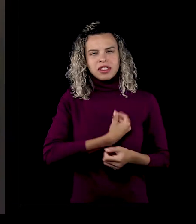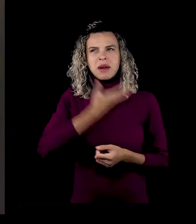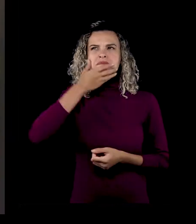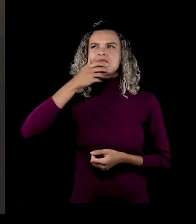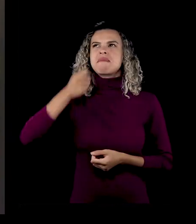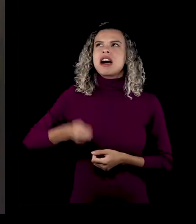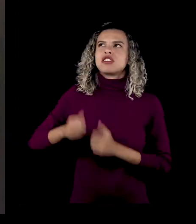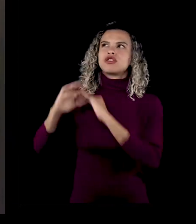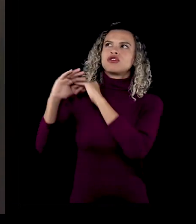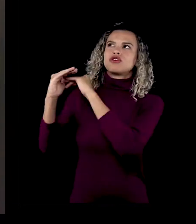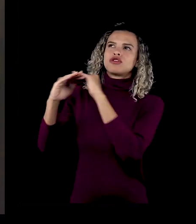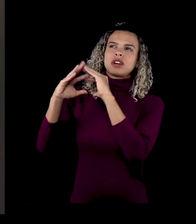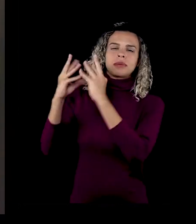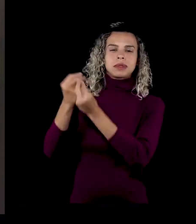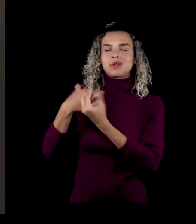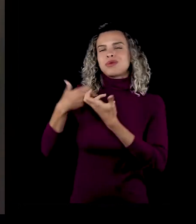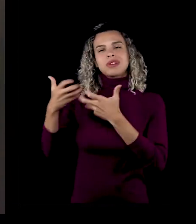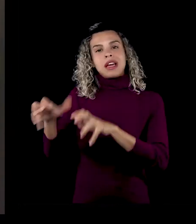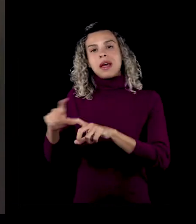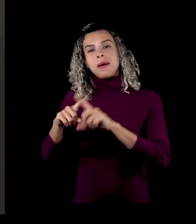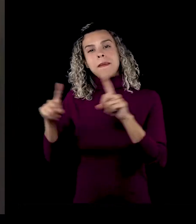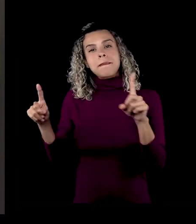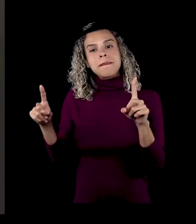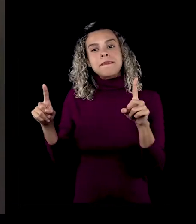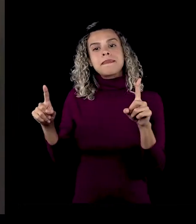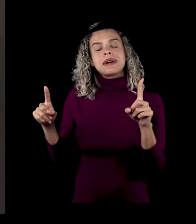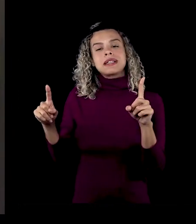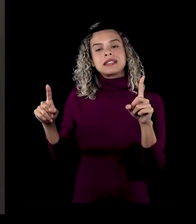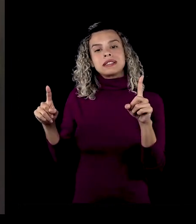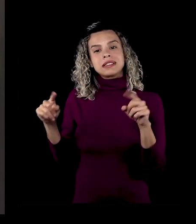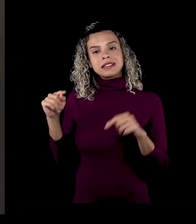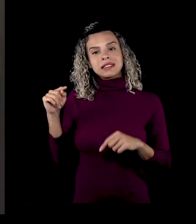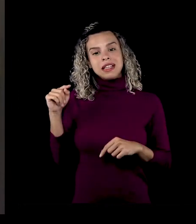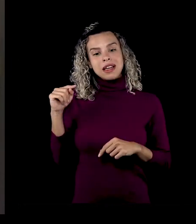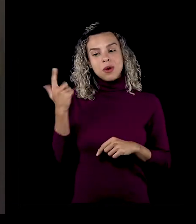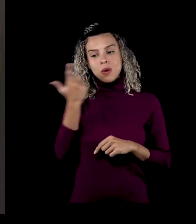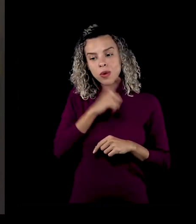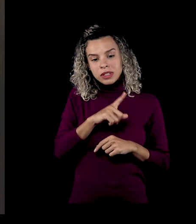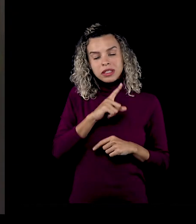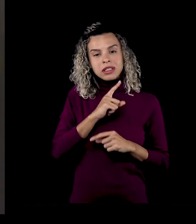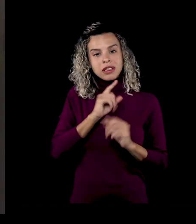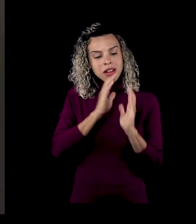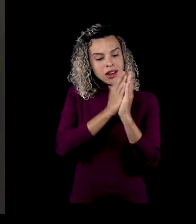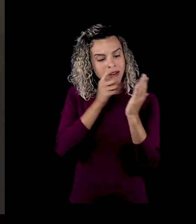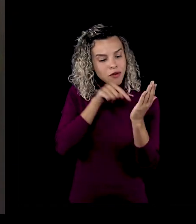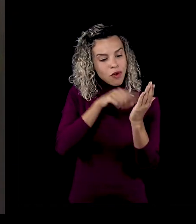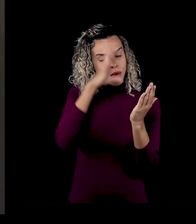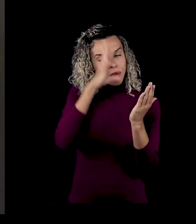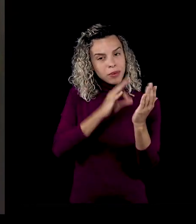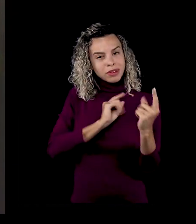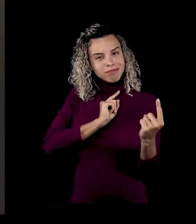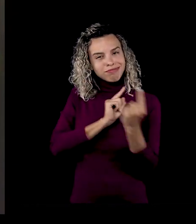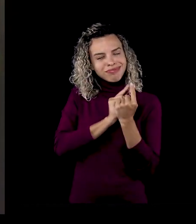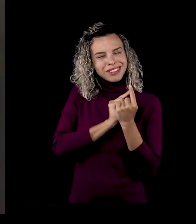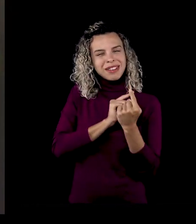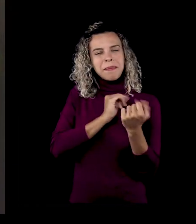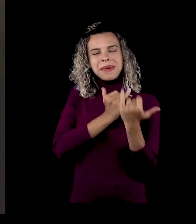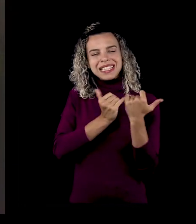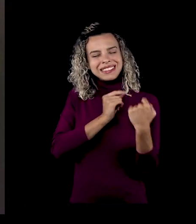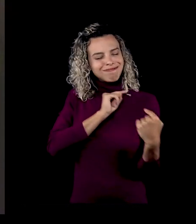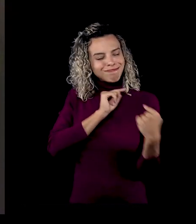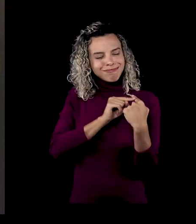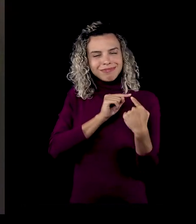de reprodutor, não queria, mas eu encontrei companheiros ali, parceiros e parceiras da compreensão além,